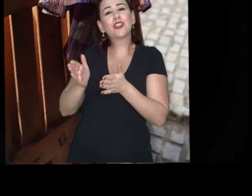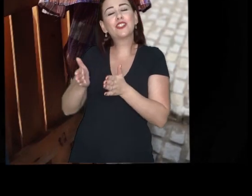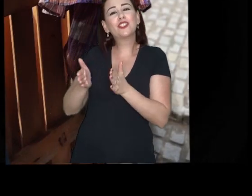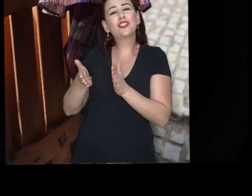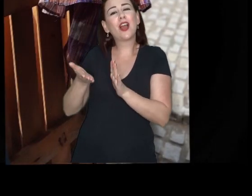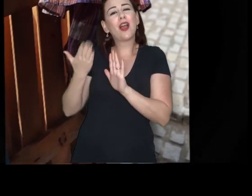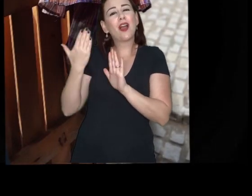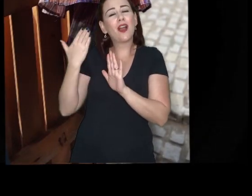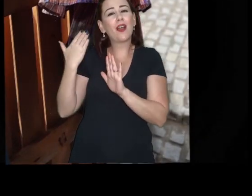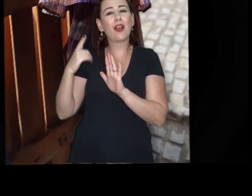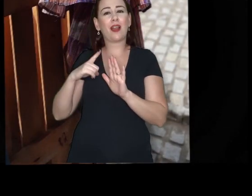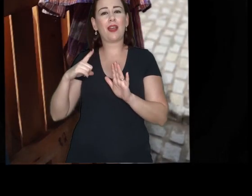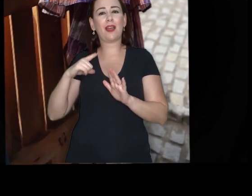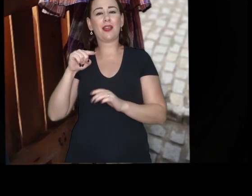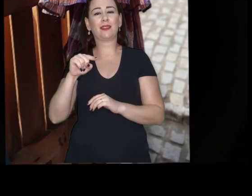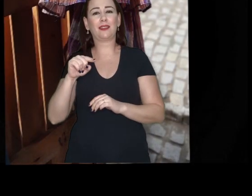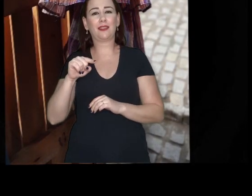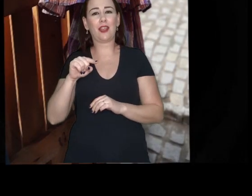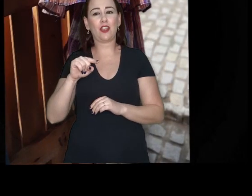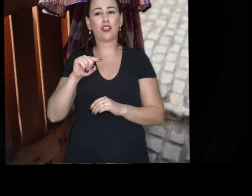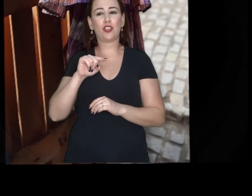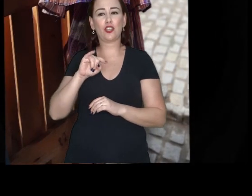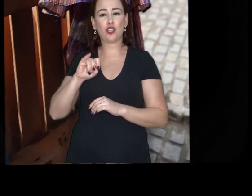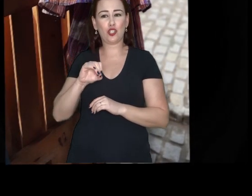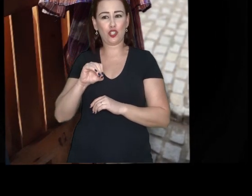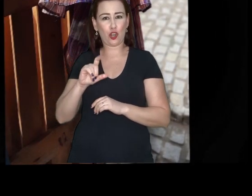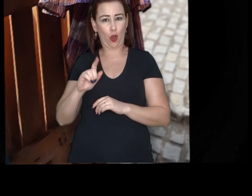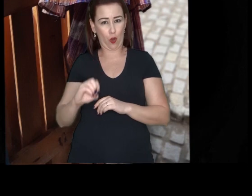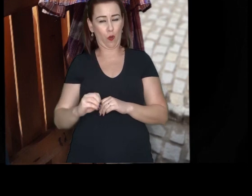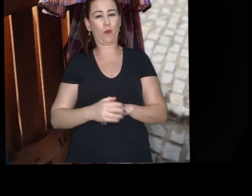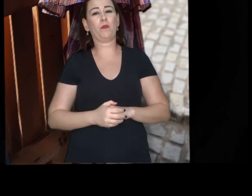Temos aqui também a vovó Anastácia.